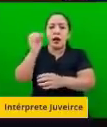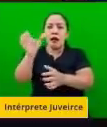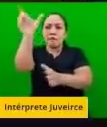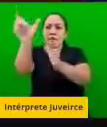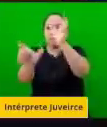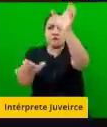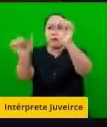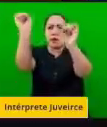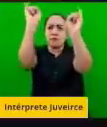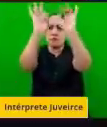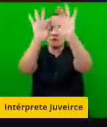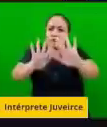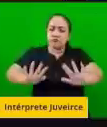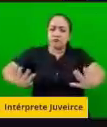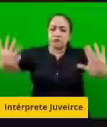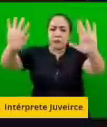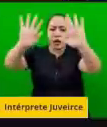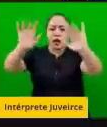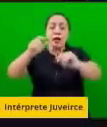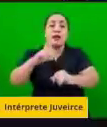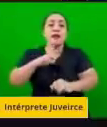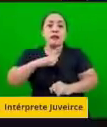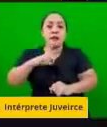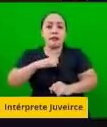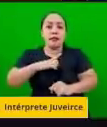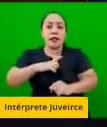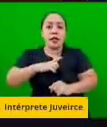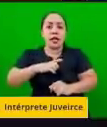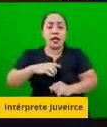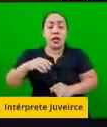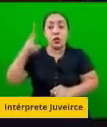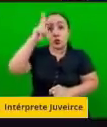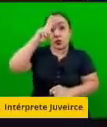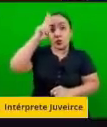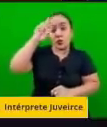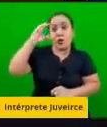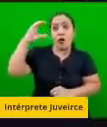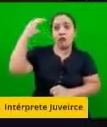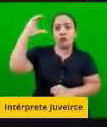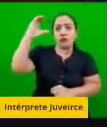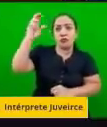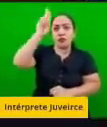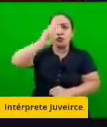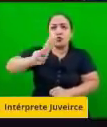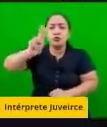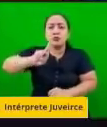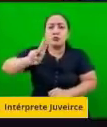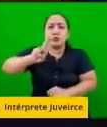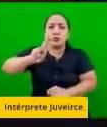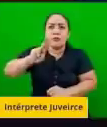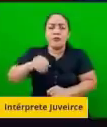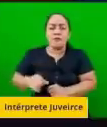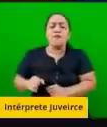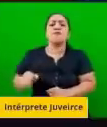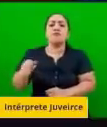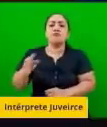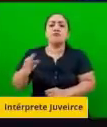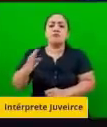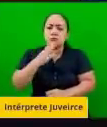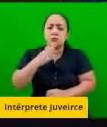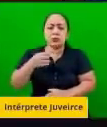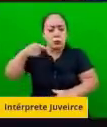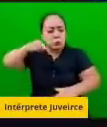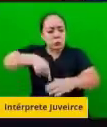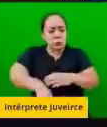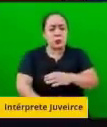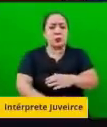ao historiador usá-lo cientificamente, isto é, com pleno conhecimento de causa. Bom,